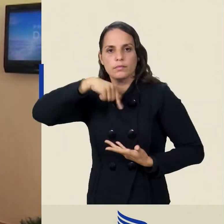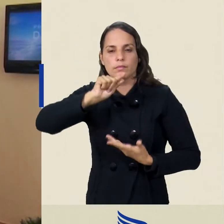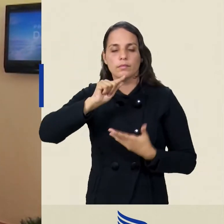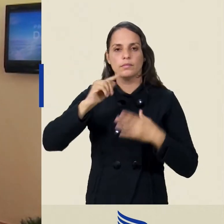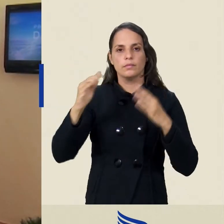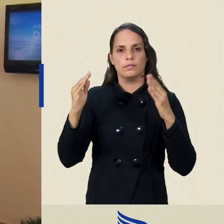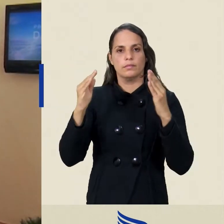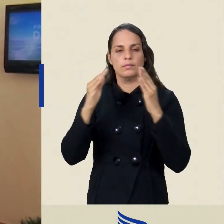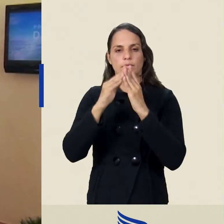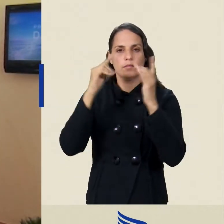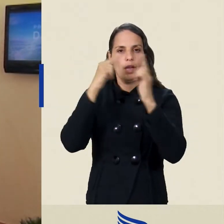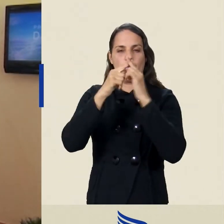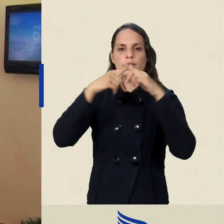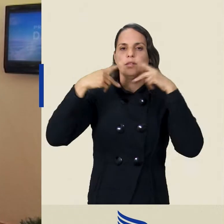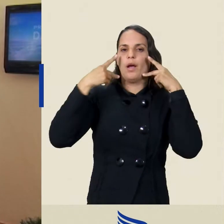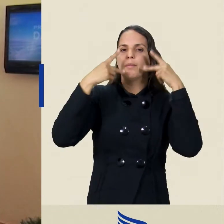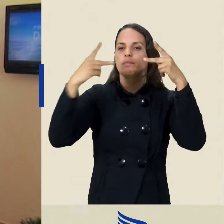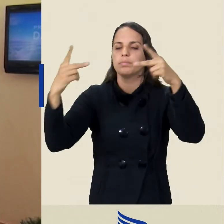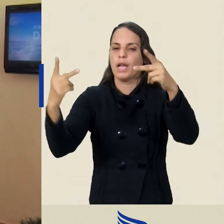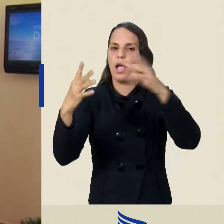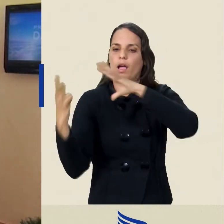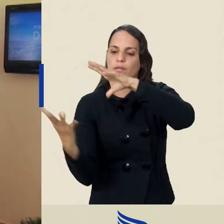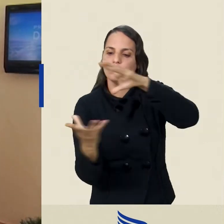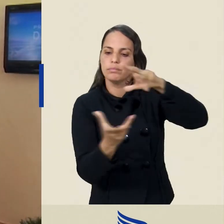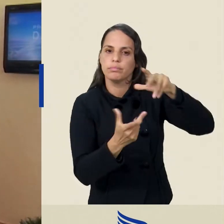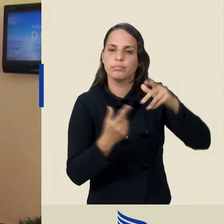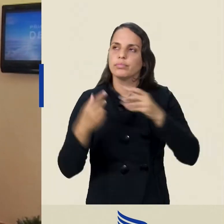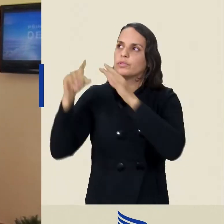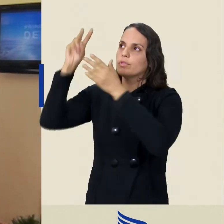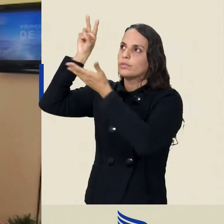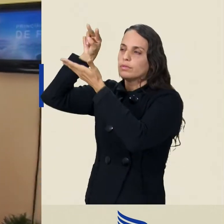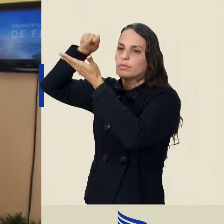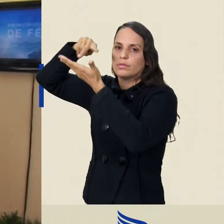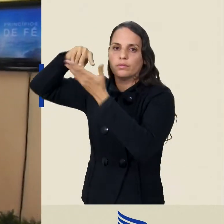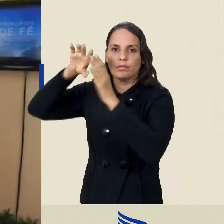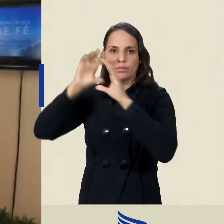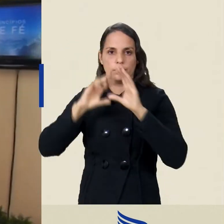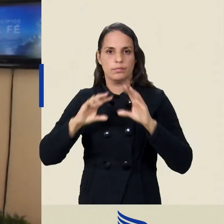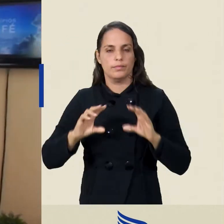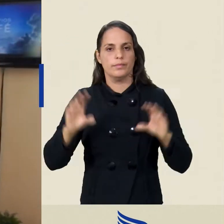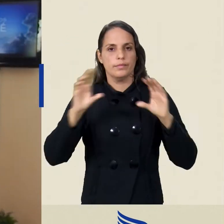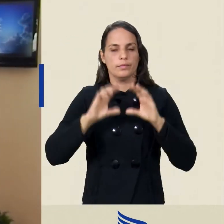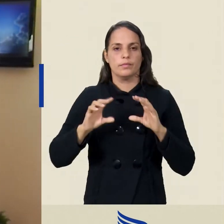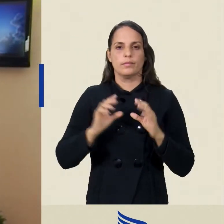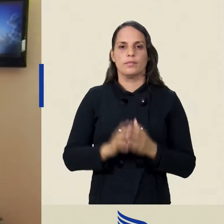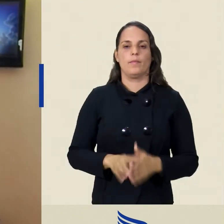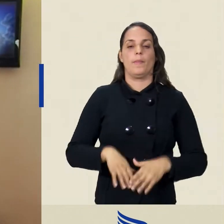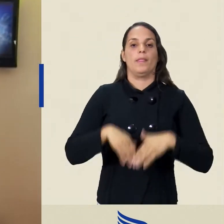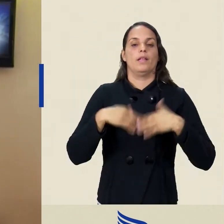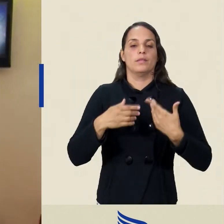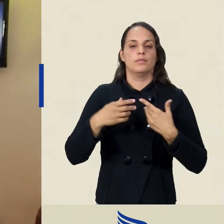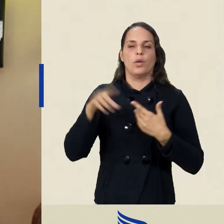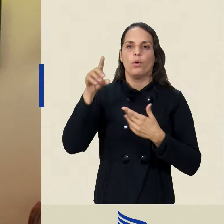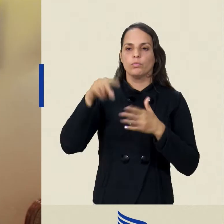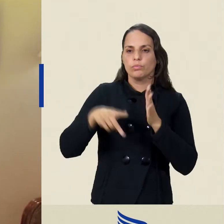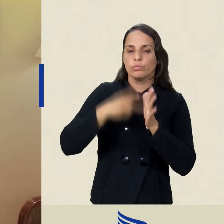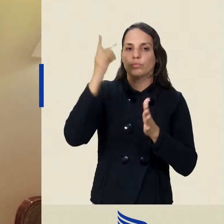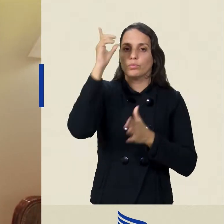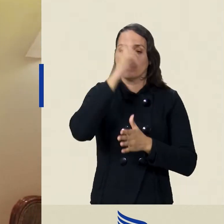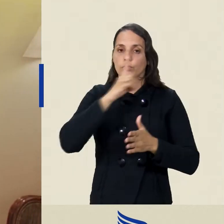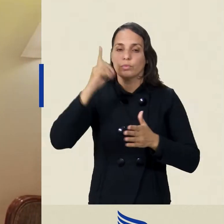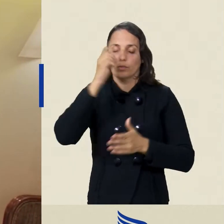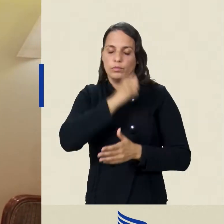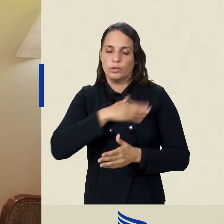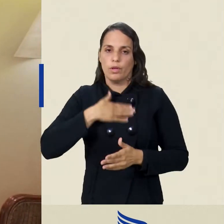a volta de Cristo ao mundo. No segundo domingo de agosto daquele mesmo ano, Miller realizou sua primeira